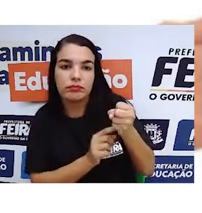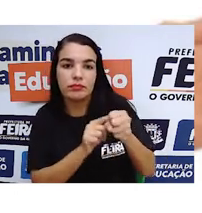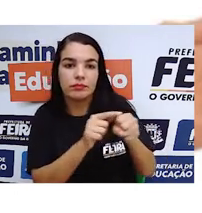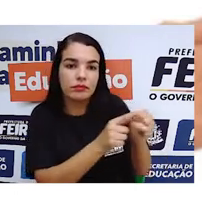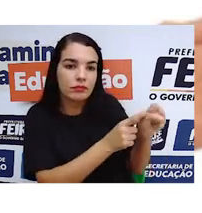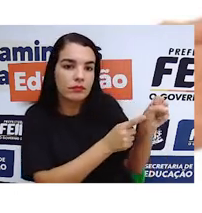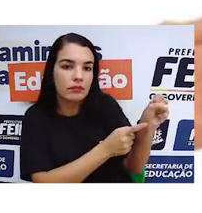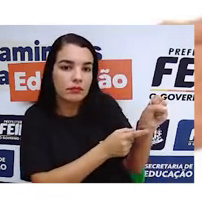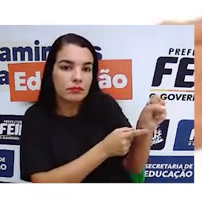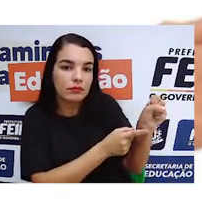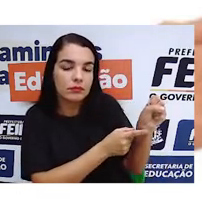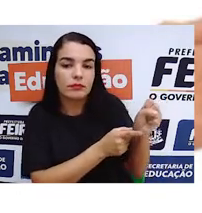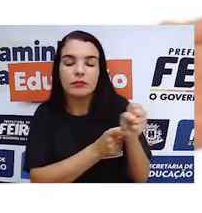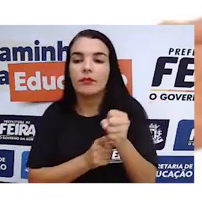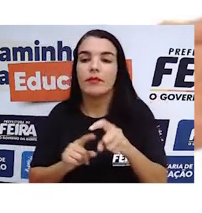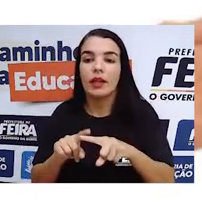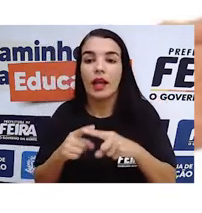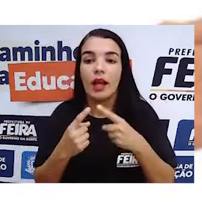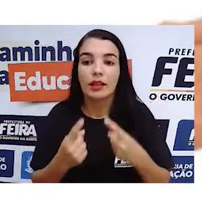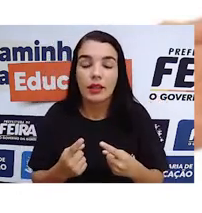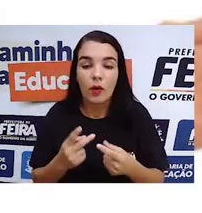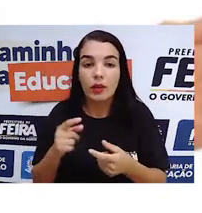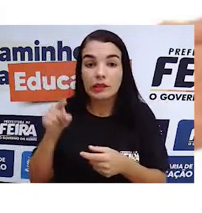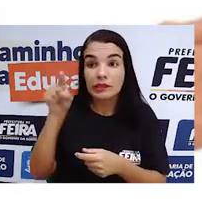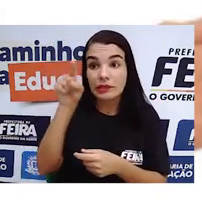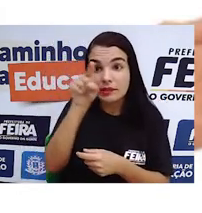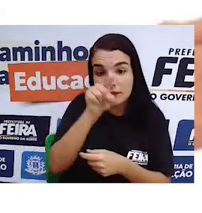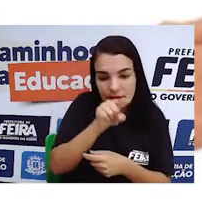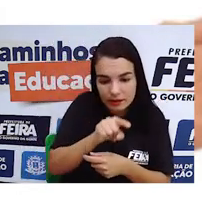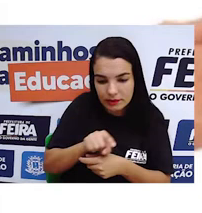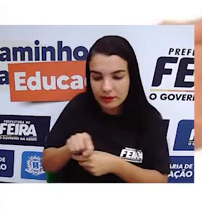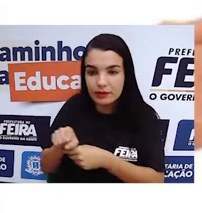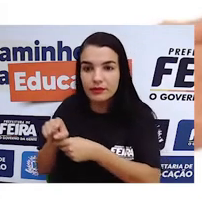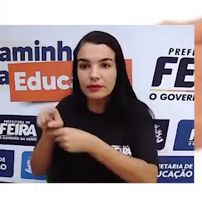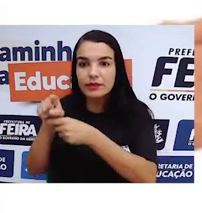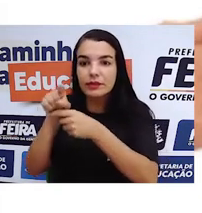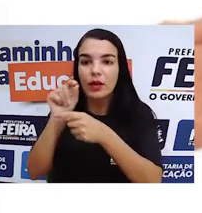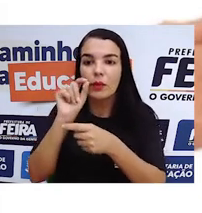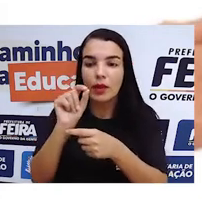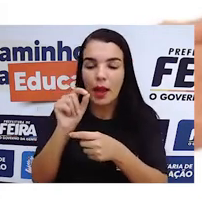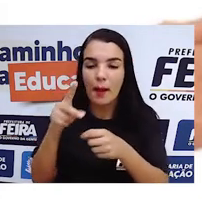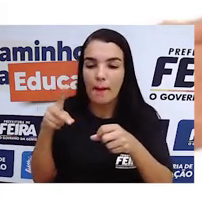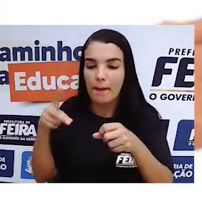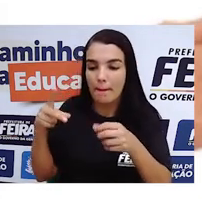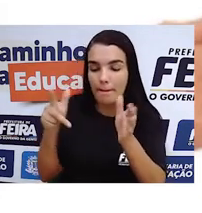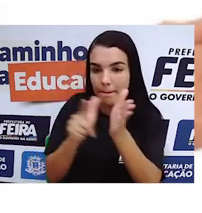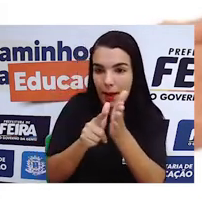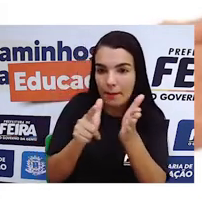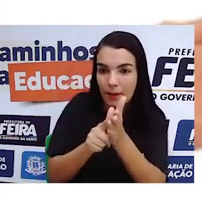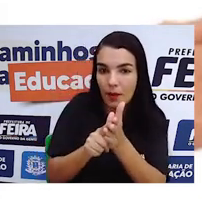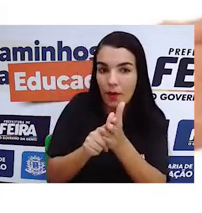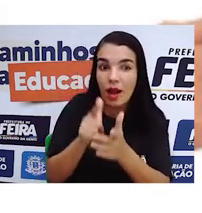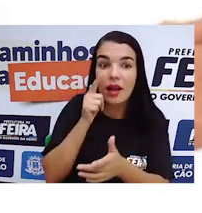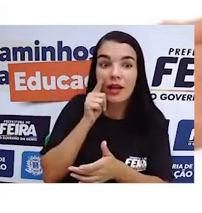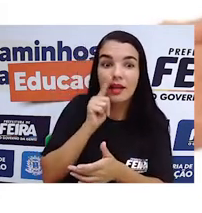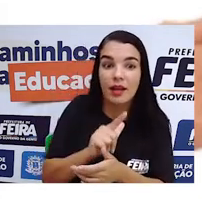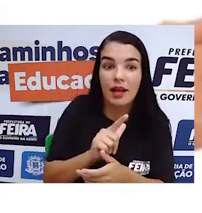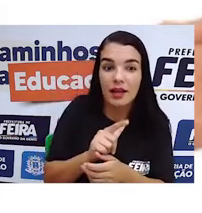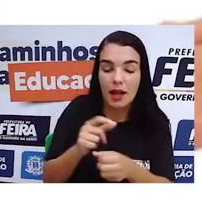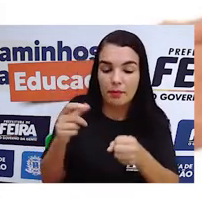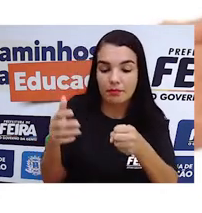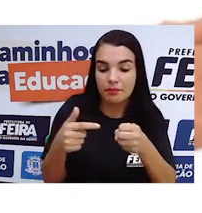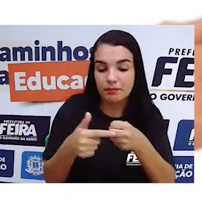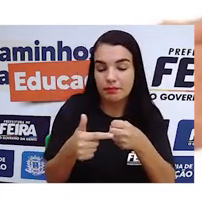Então, seguindo a setinha aí, o papel, ele ganha da pedra, porque